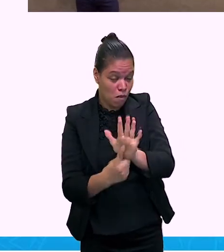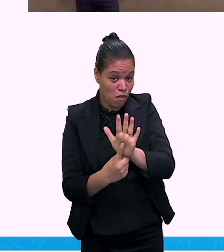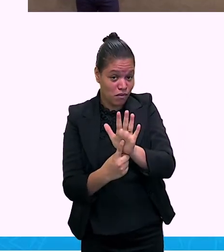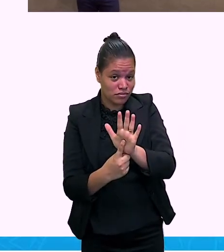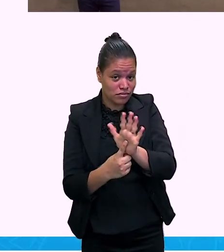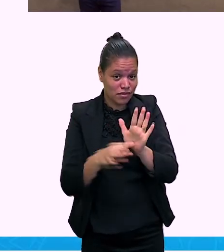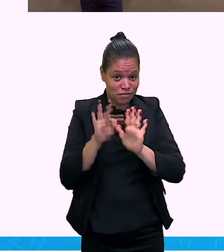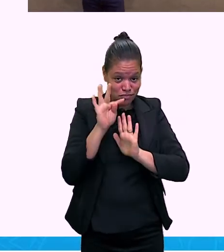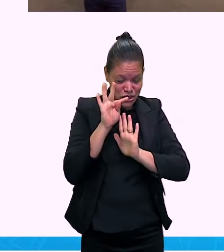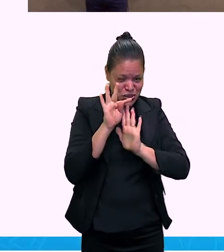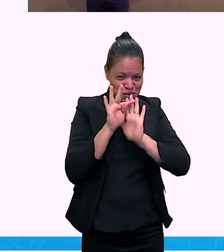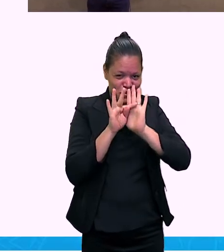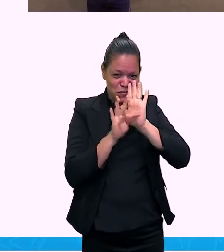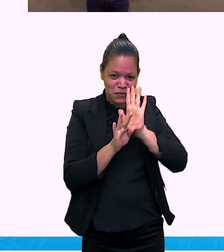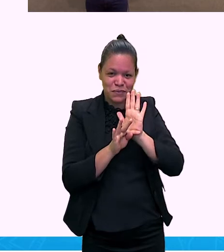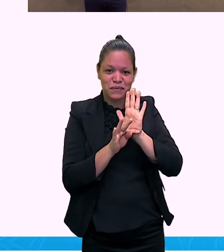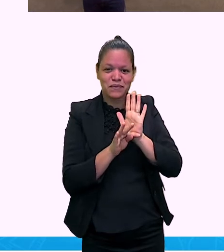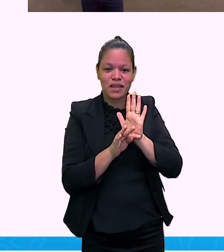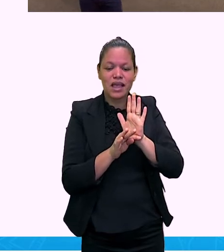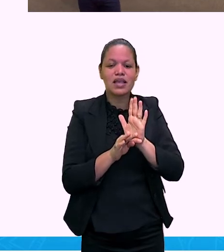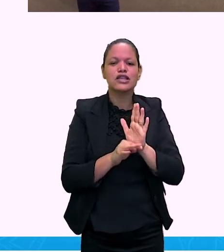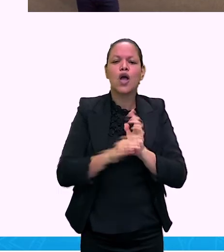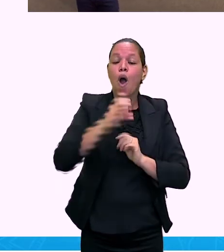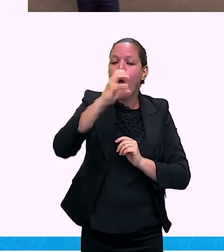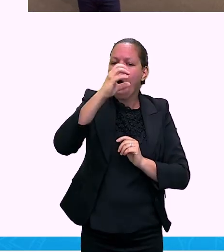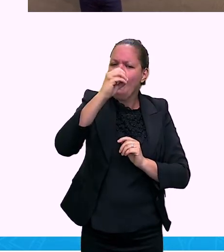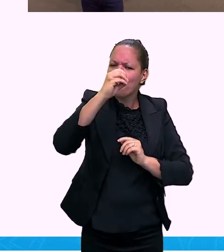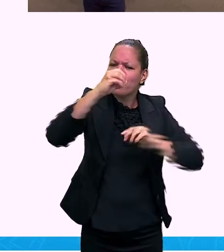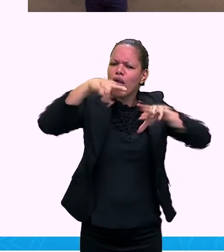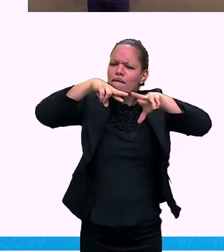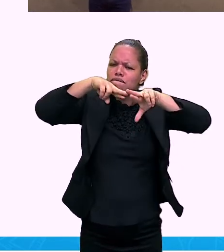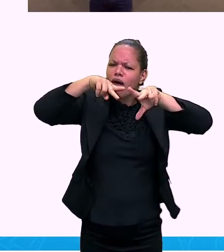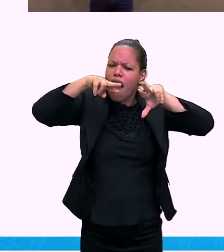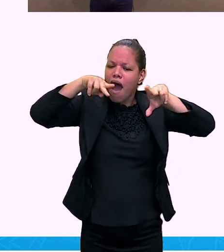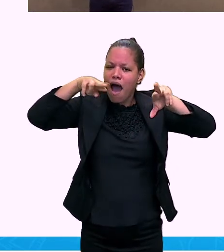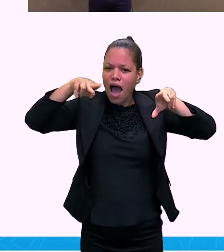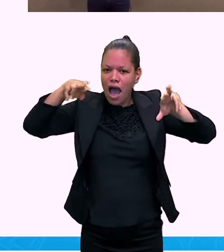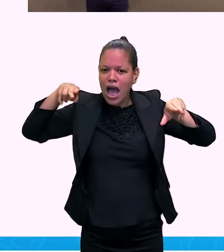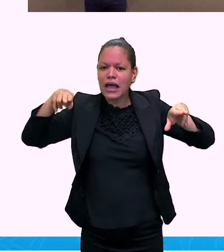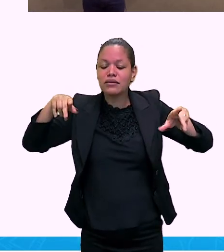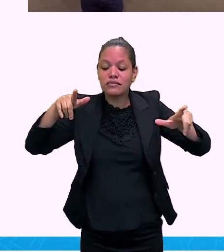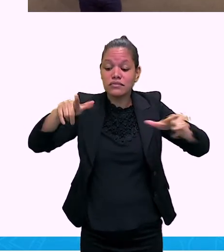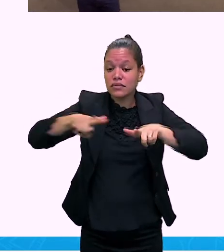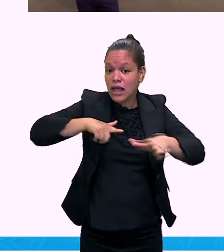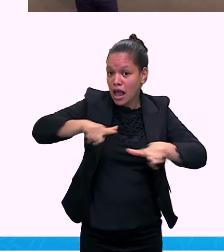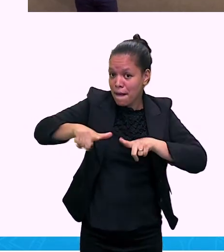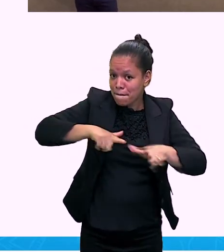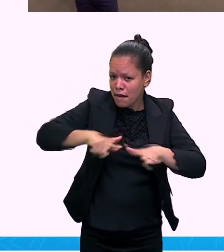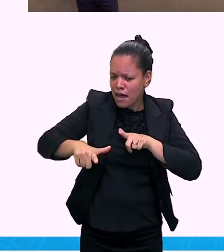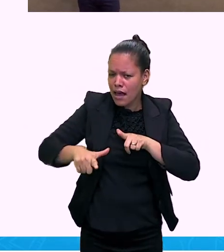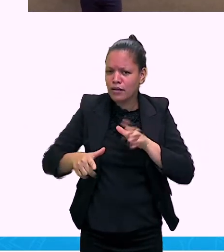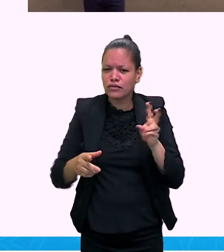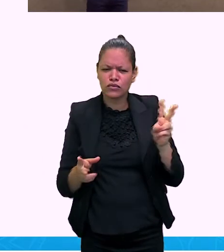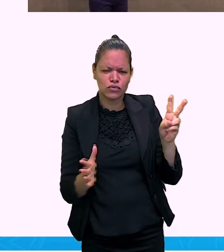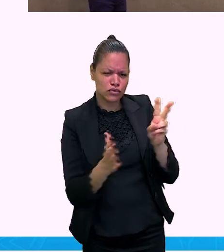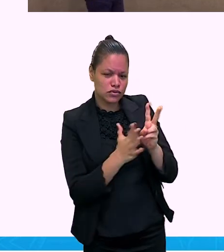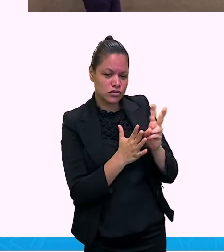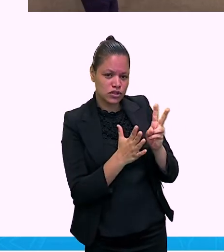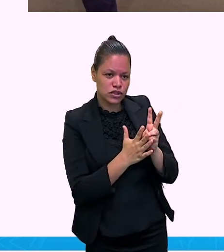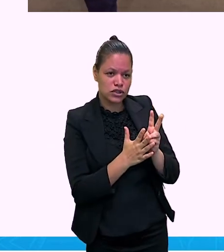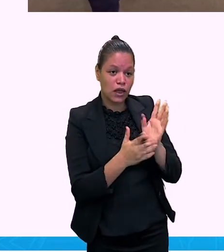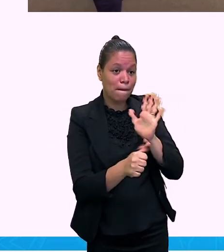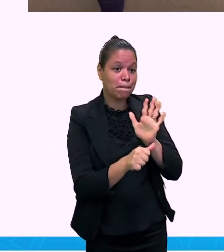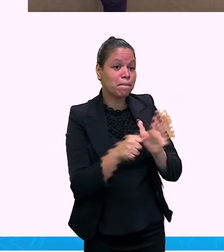eu trouxe outros como instrumento de trabalho ou de caça dos grupos indígenas. O primeiro,